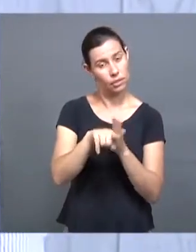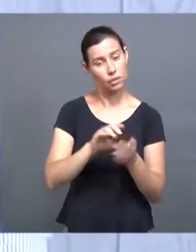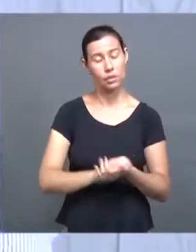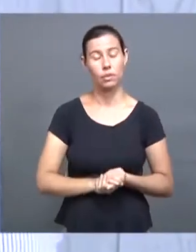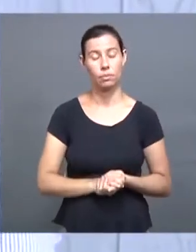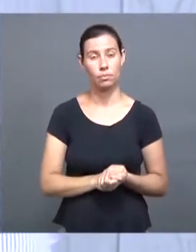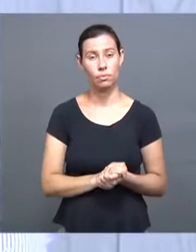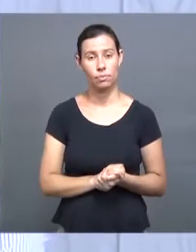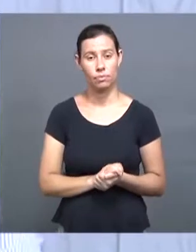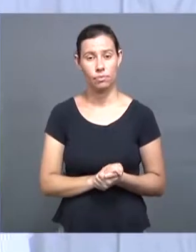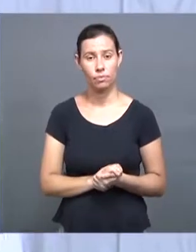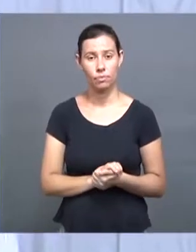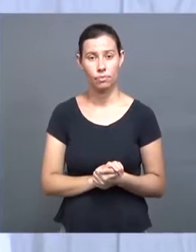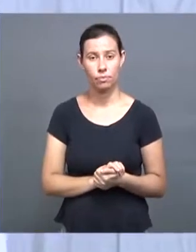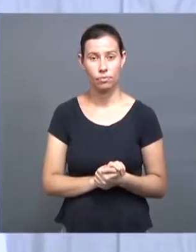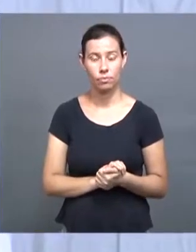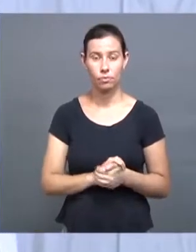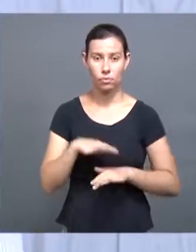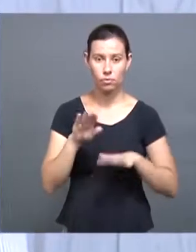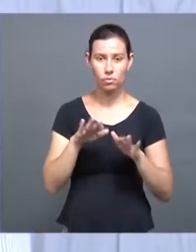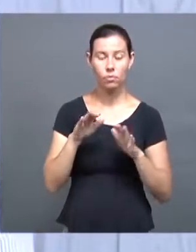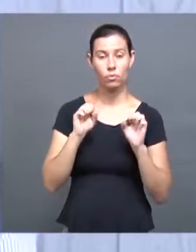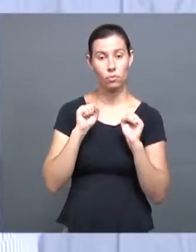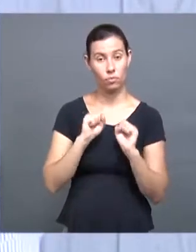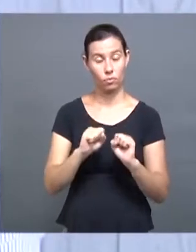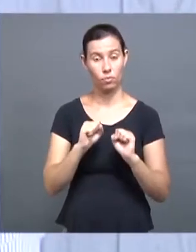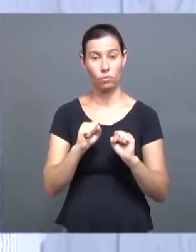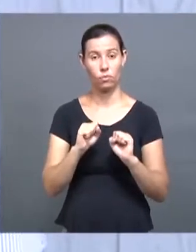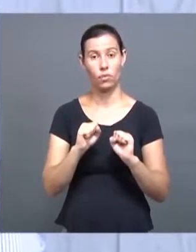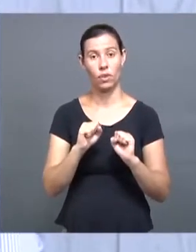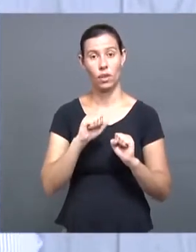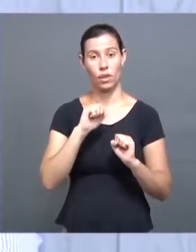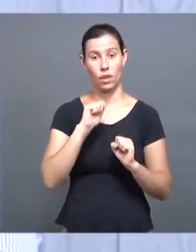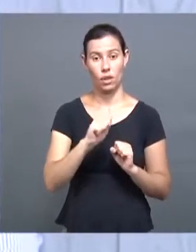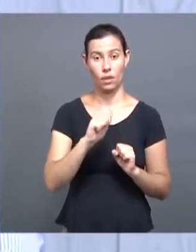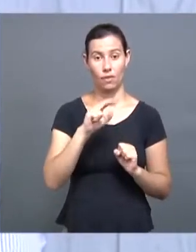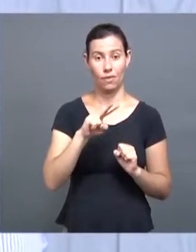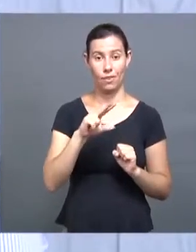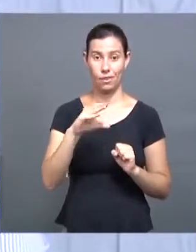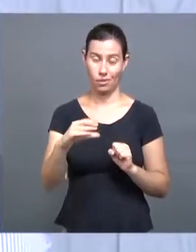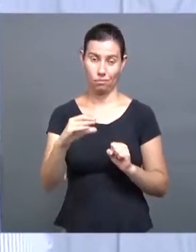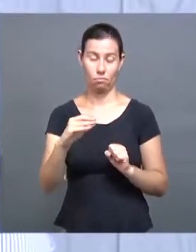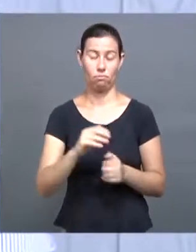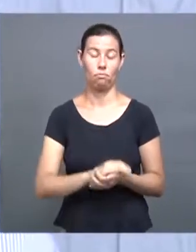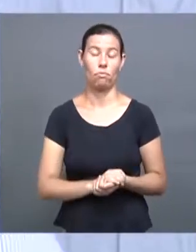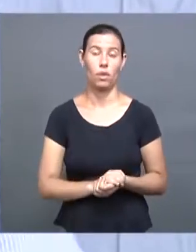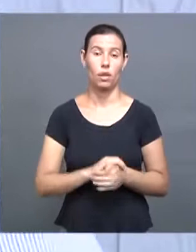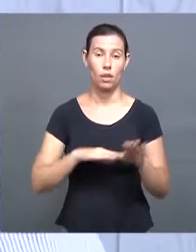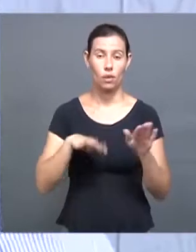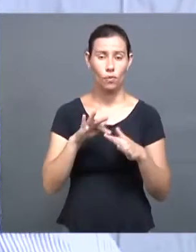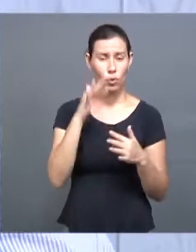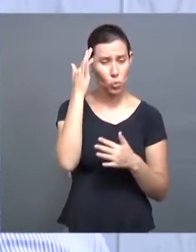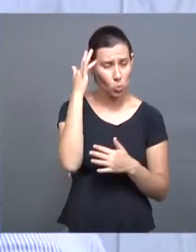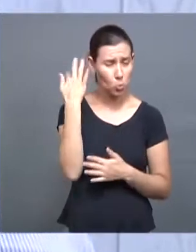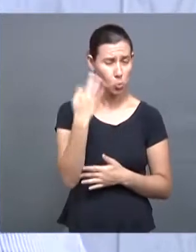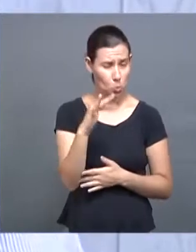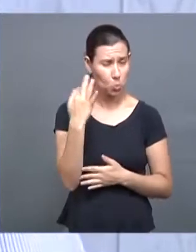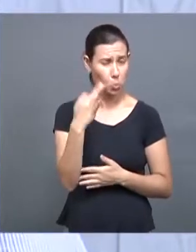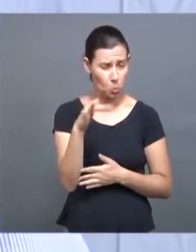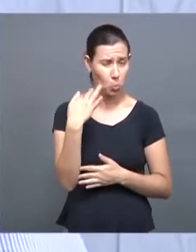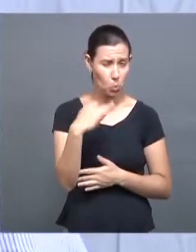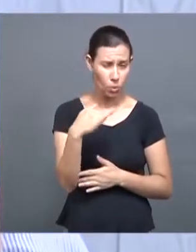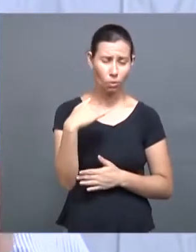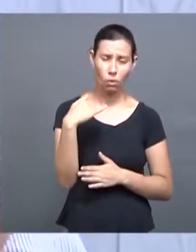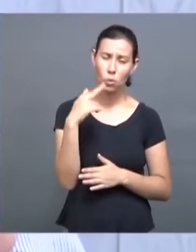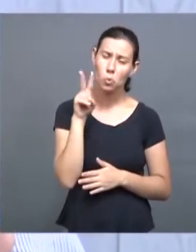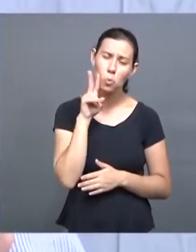subaracnoide pode dar isso, um tipo de AVC. Pessoas que têm uma dor de cabeça que sempre era um padrão fixo, regular,